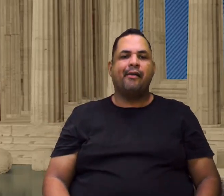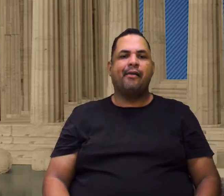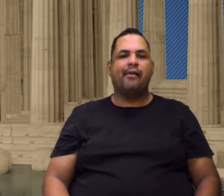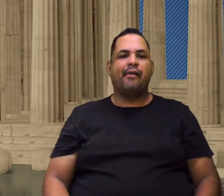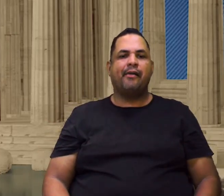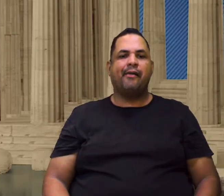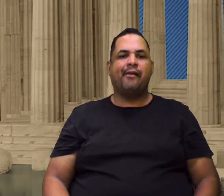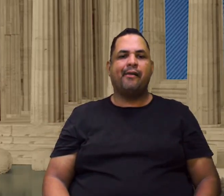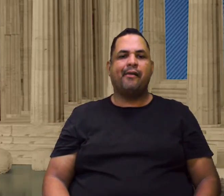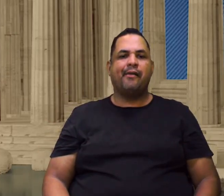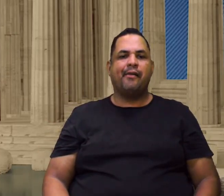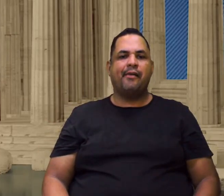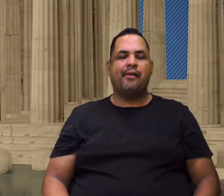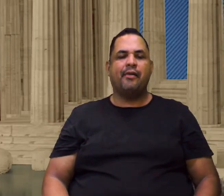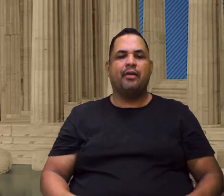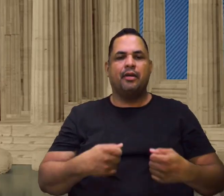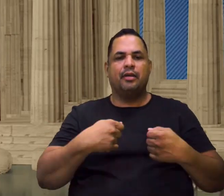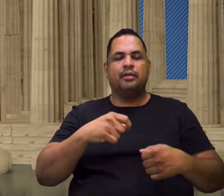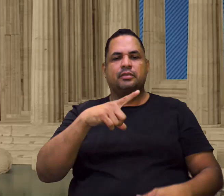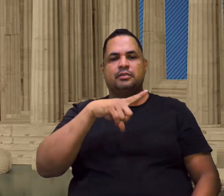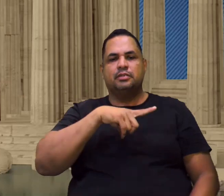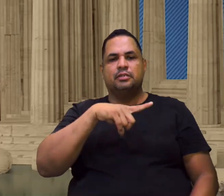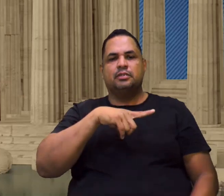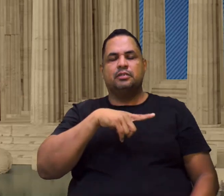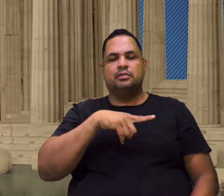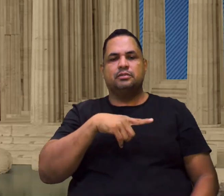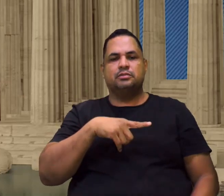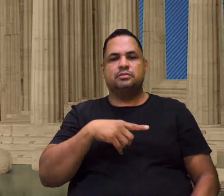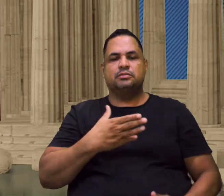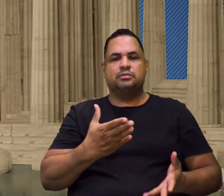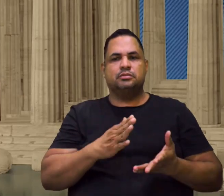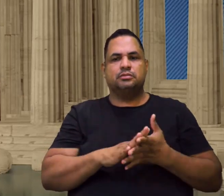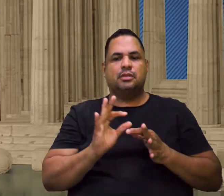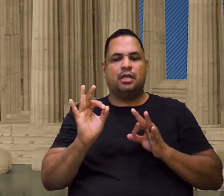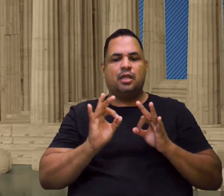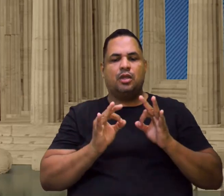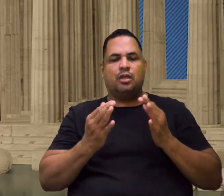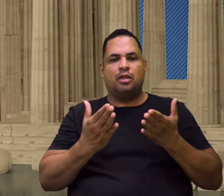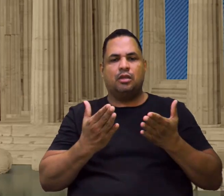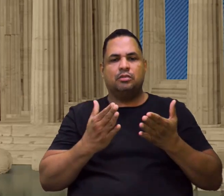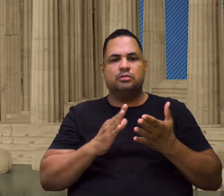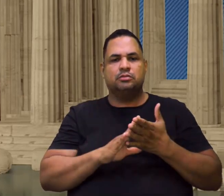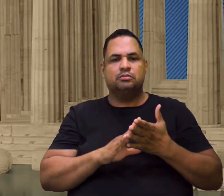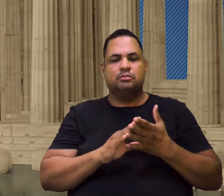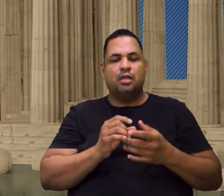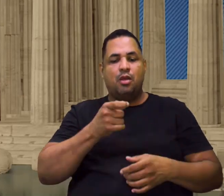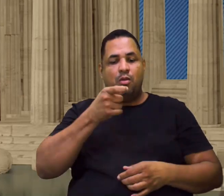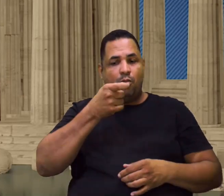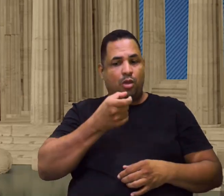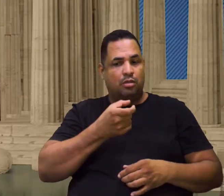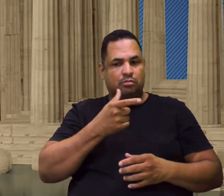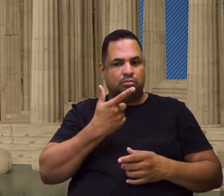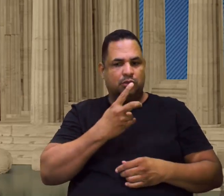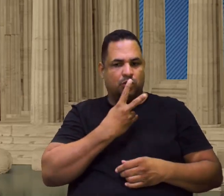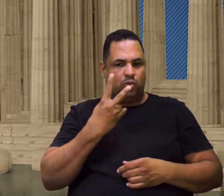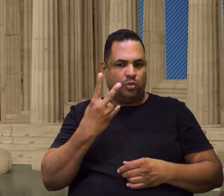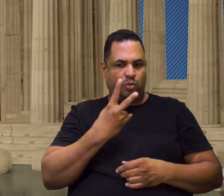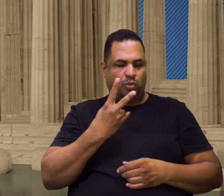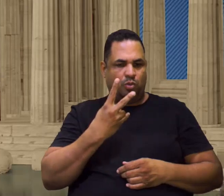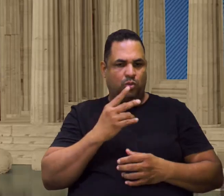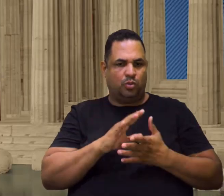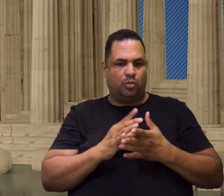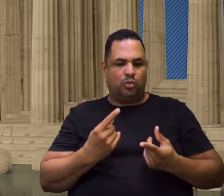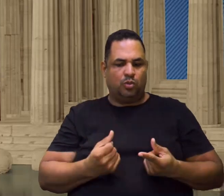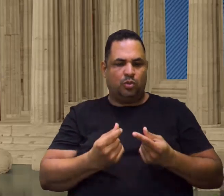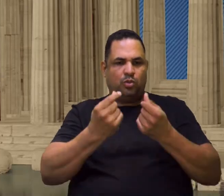buscar, mas tem que ter o outro lado da moeda. A moeda não tem só um lado. O lucro